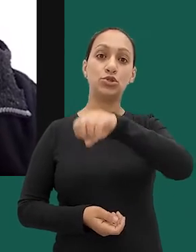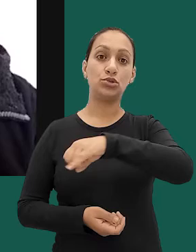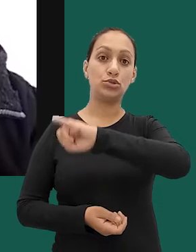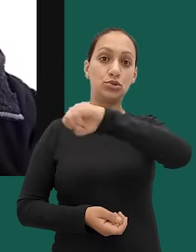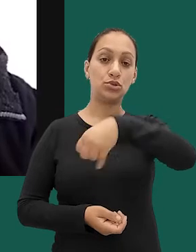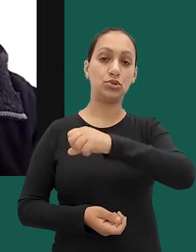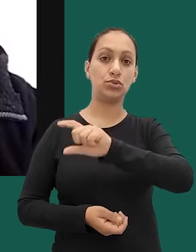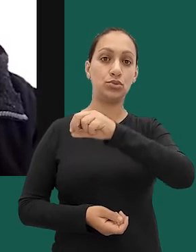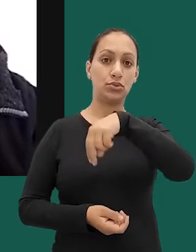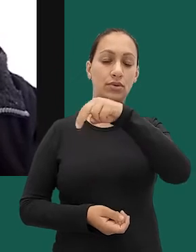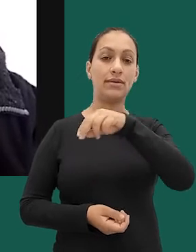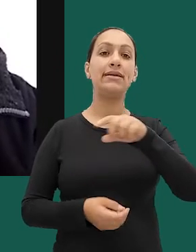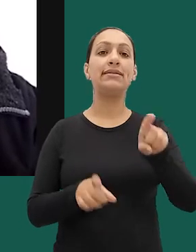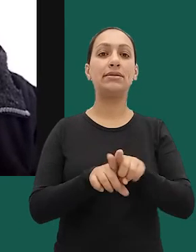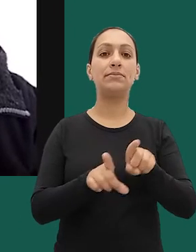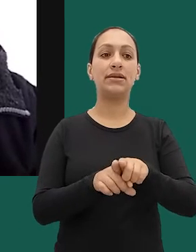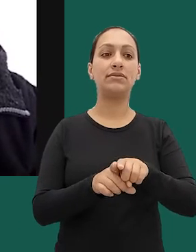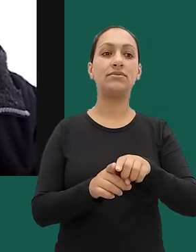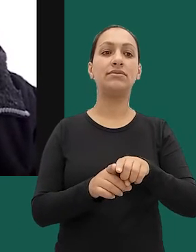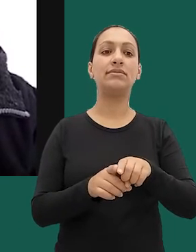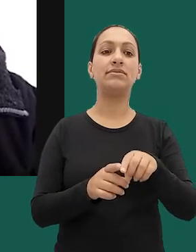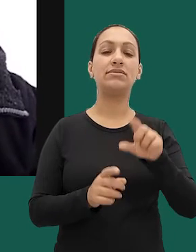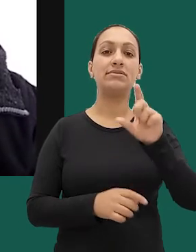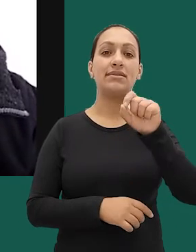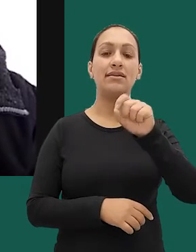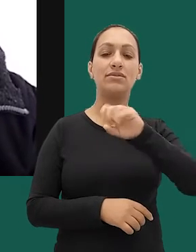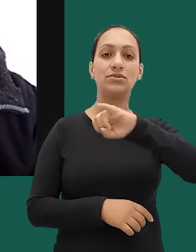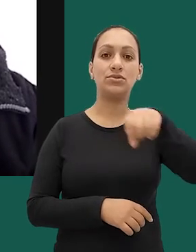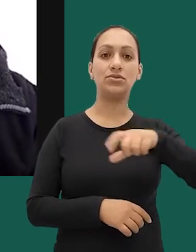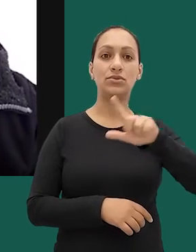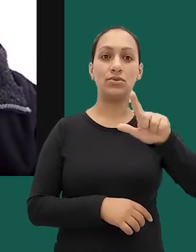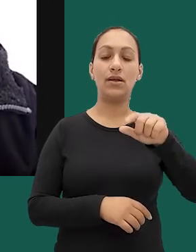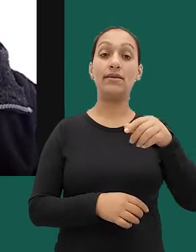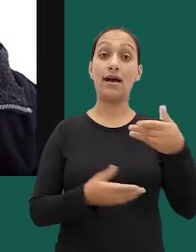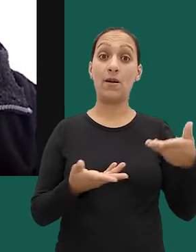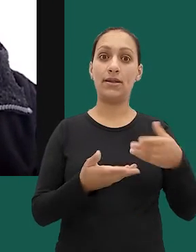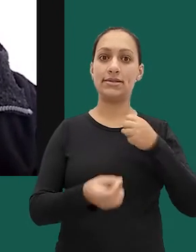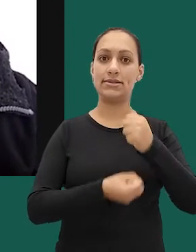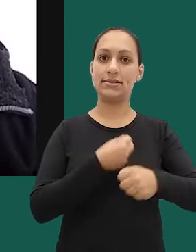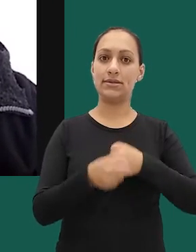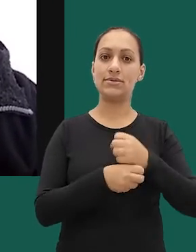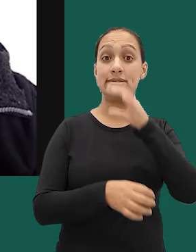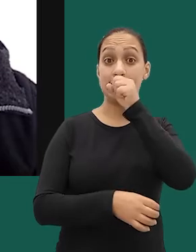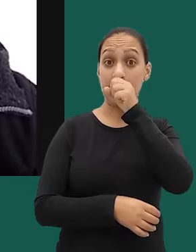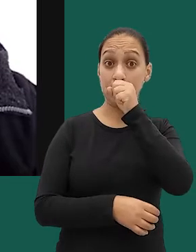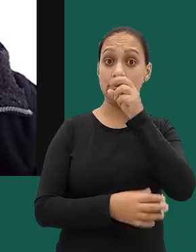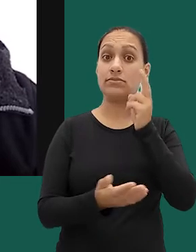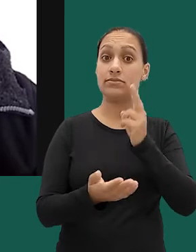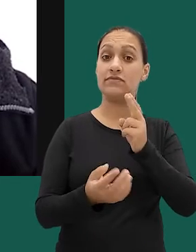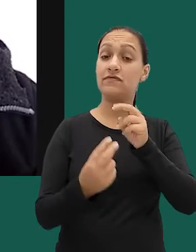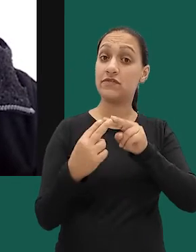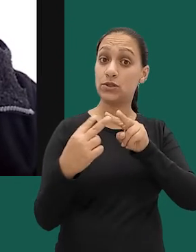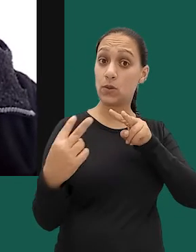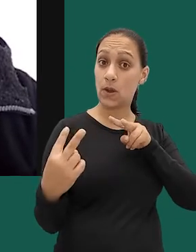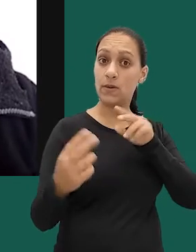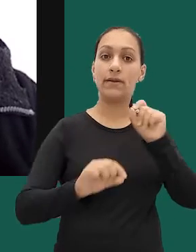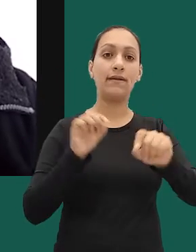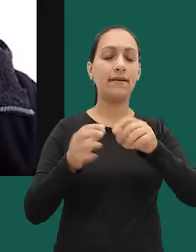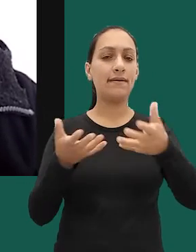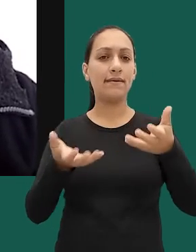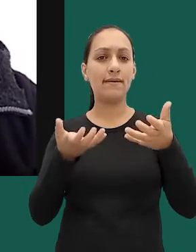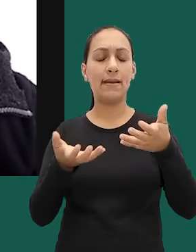de julho, agora desse ano, né? Que vai ser nos sábados. Como eu comentei, vai ser tudo via virtual, né? Então, quem